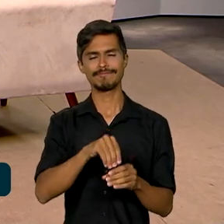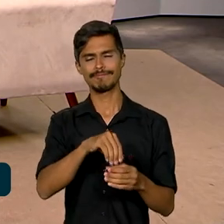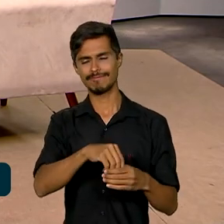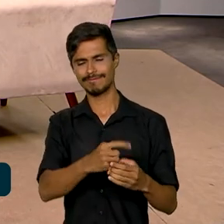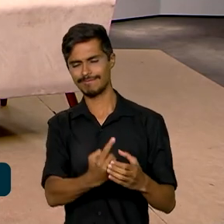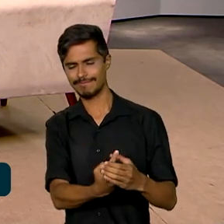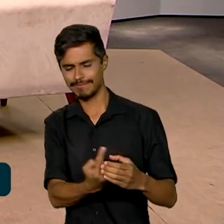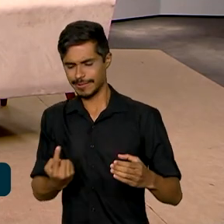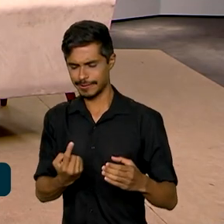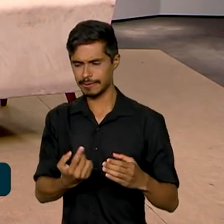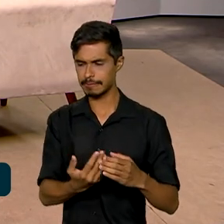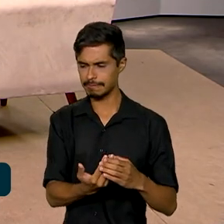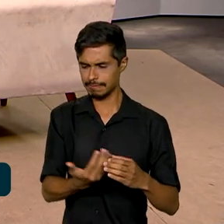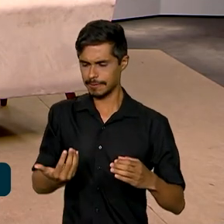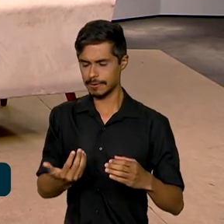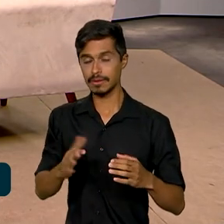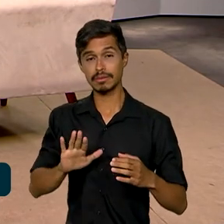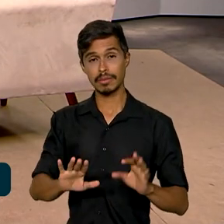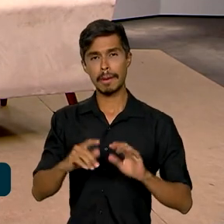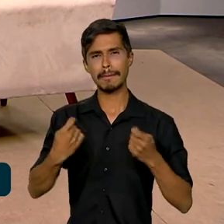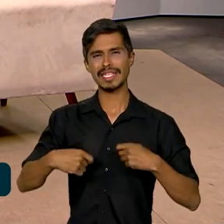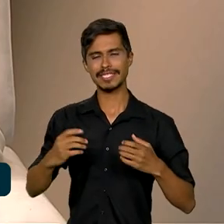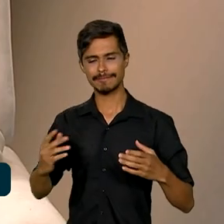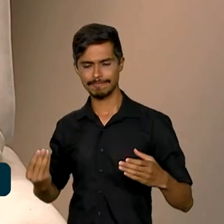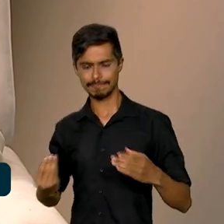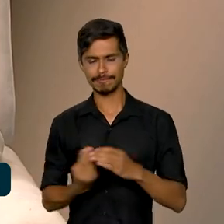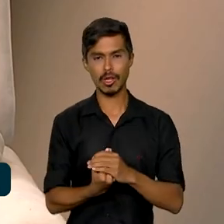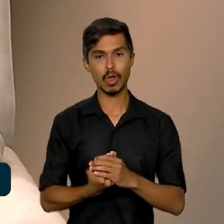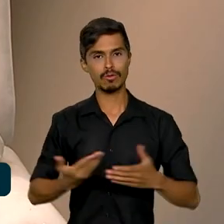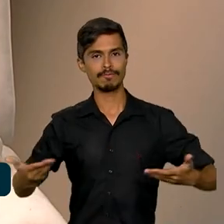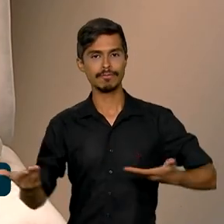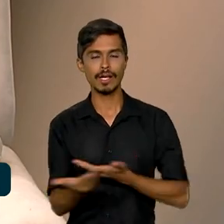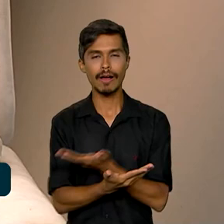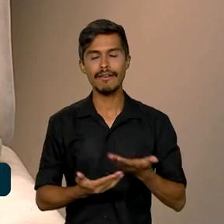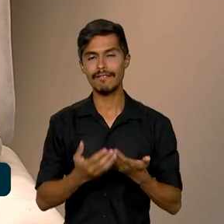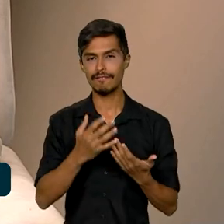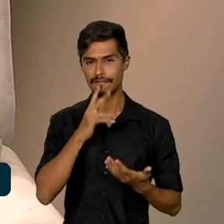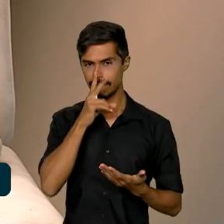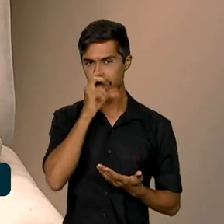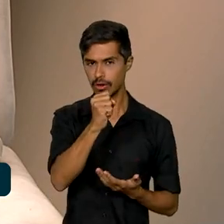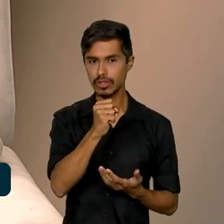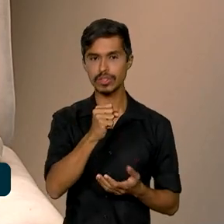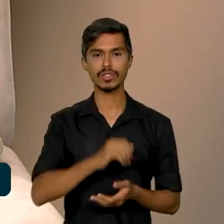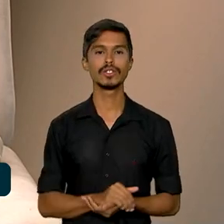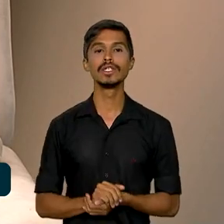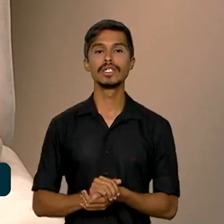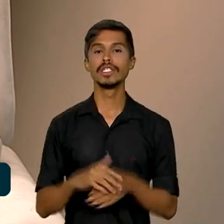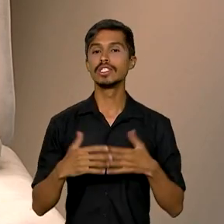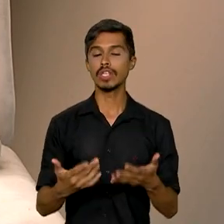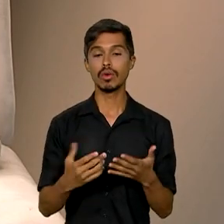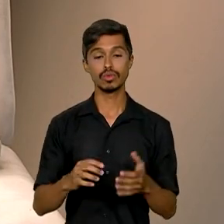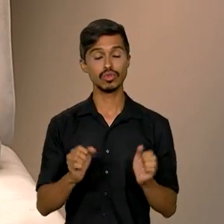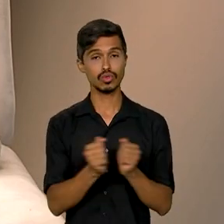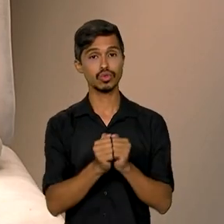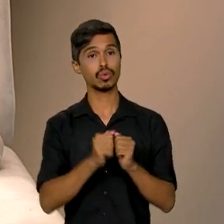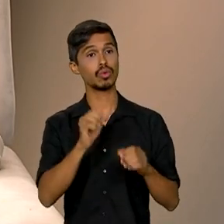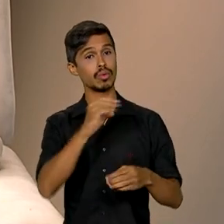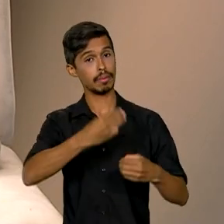é preciso fazer uma articulação forte, federativa, com os estados e